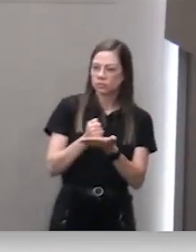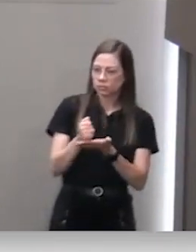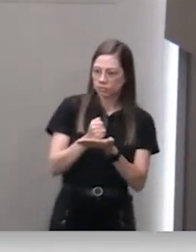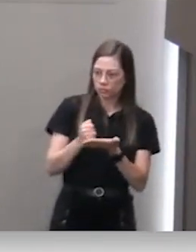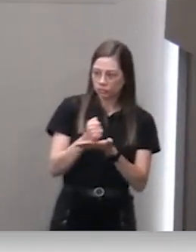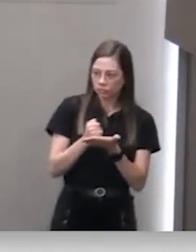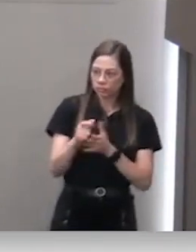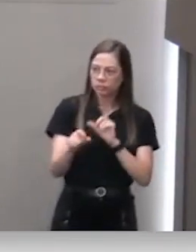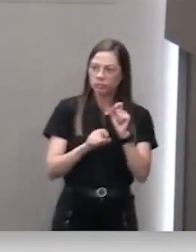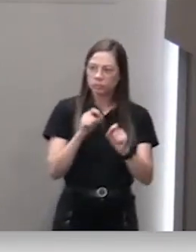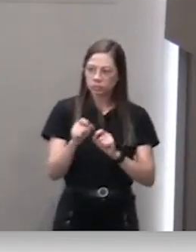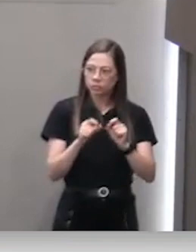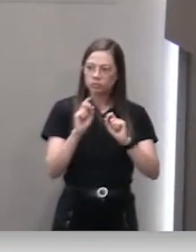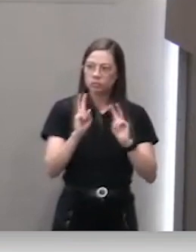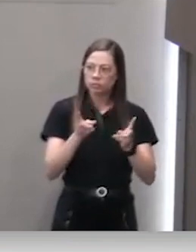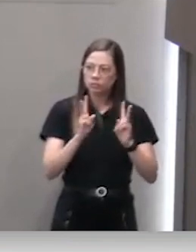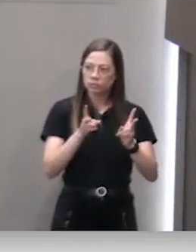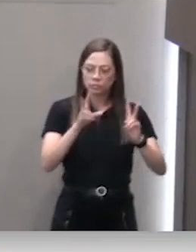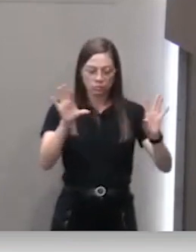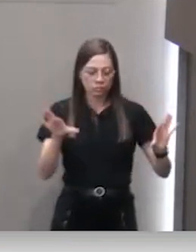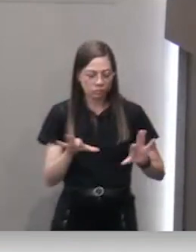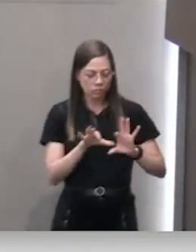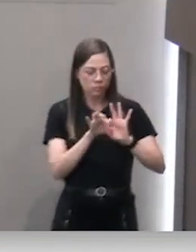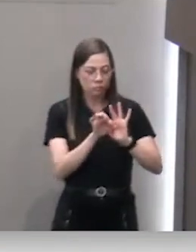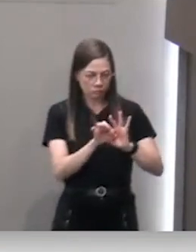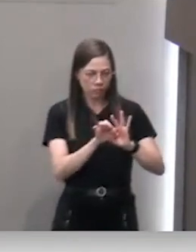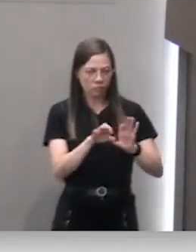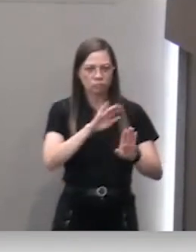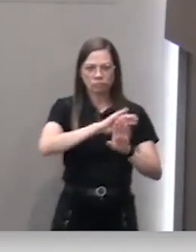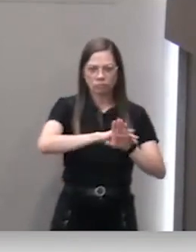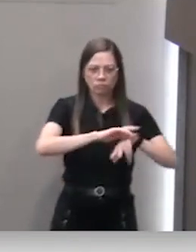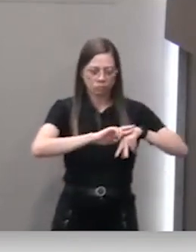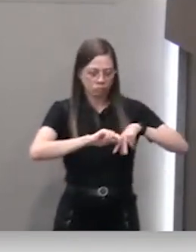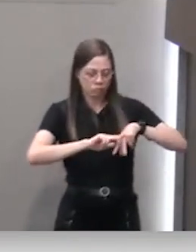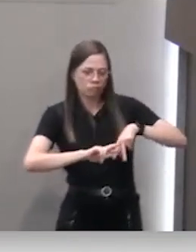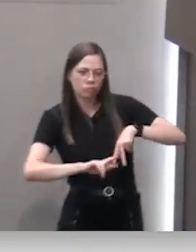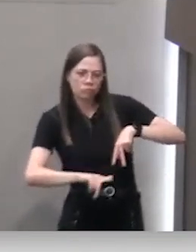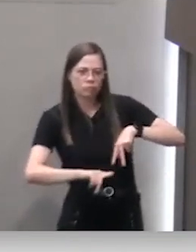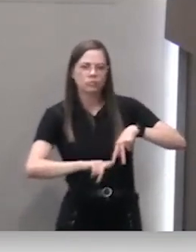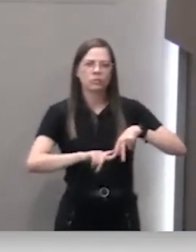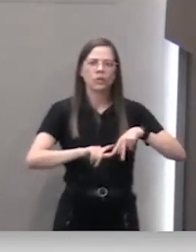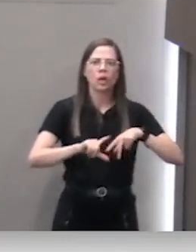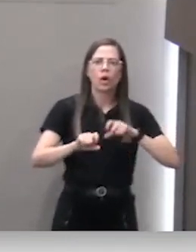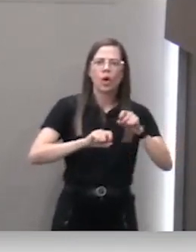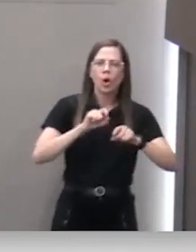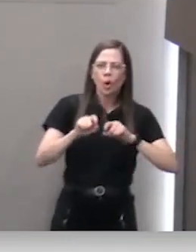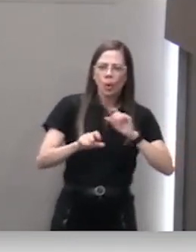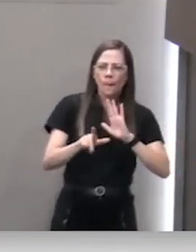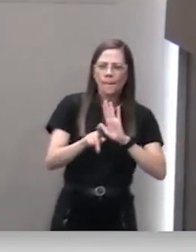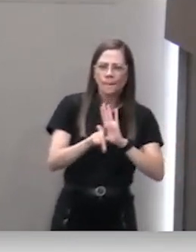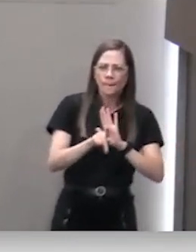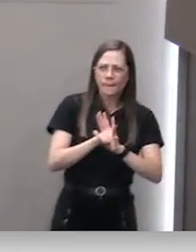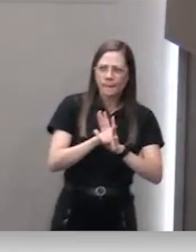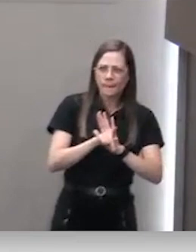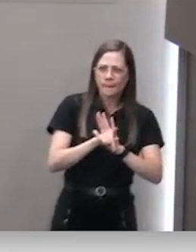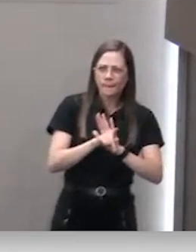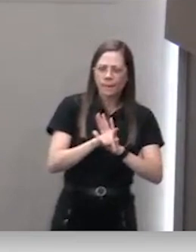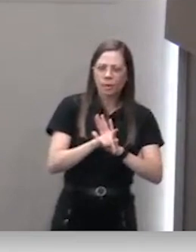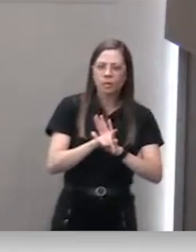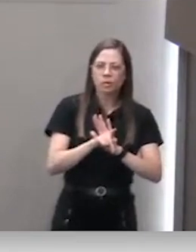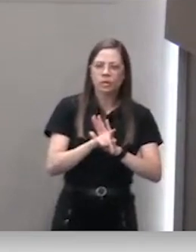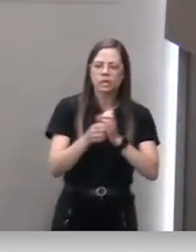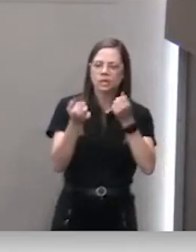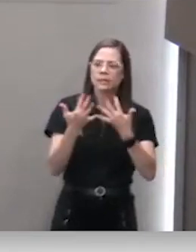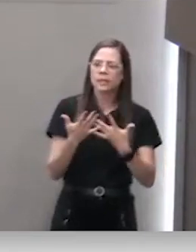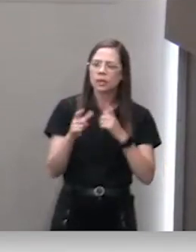Basicamente, o que se pega na teoria de gênero é o existencialismo de Sartre, de Simone de Beauvoir, e que